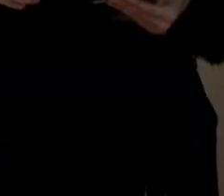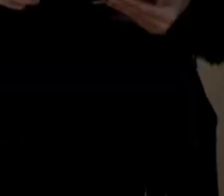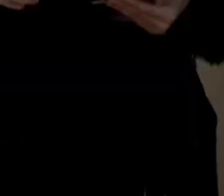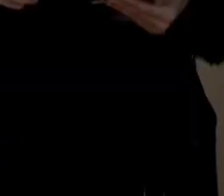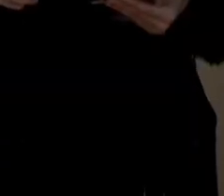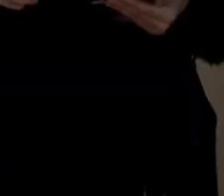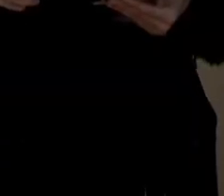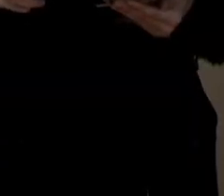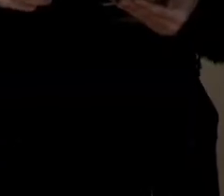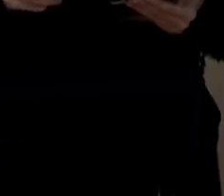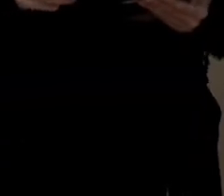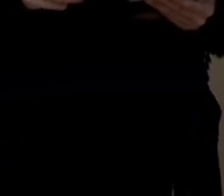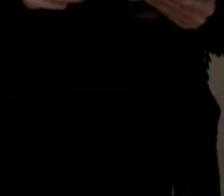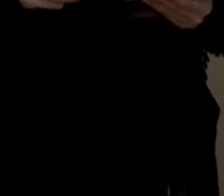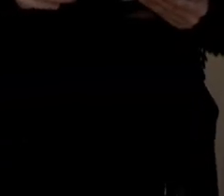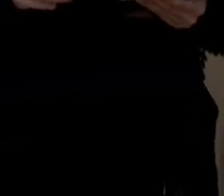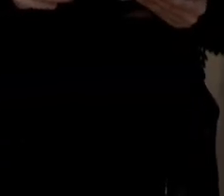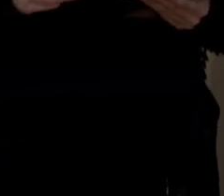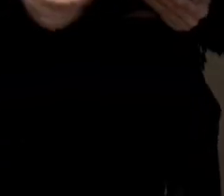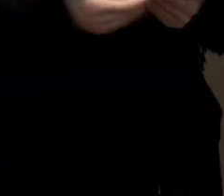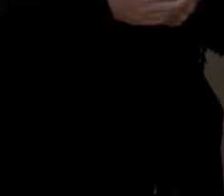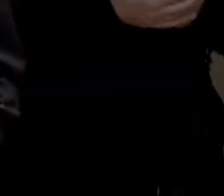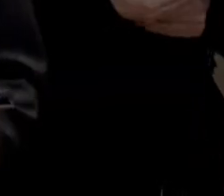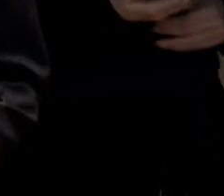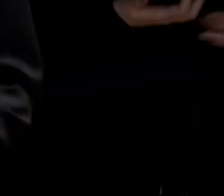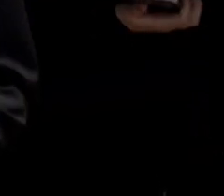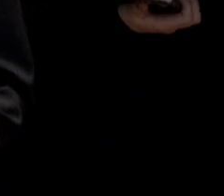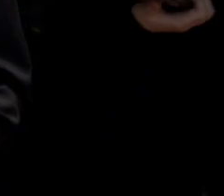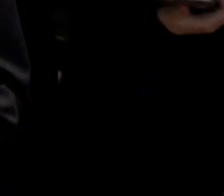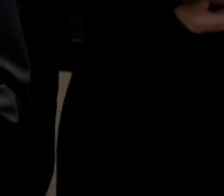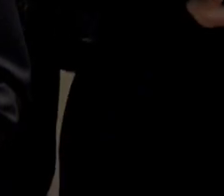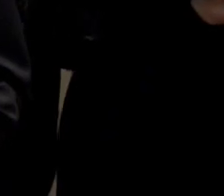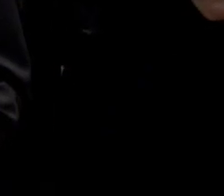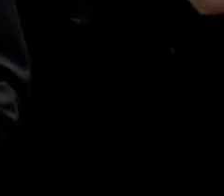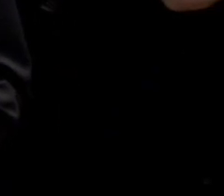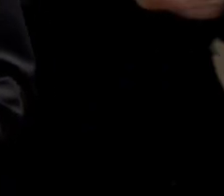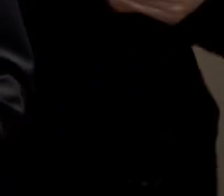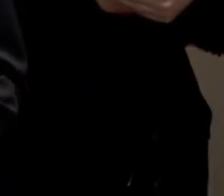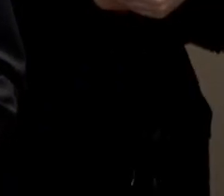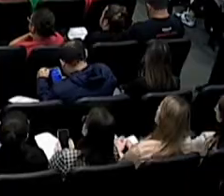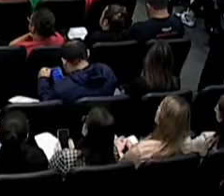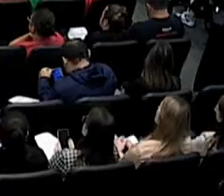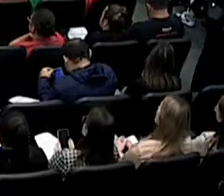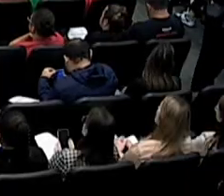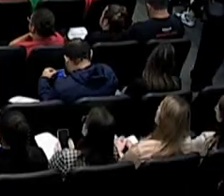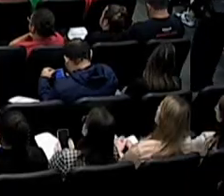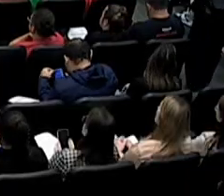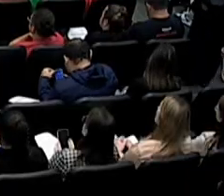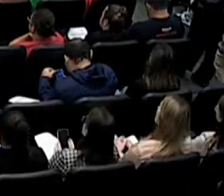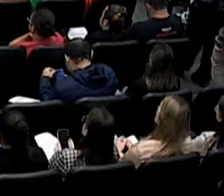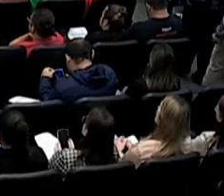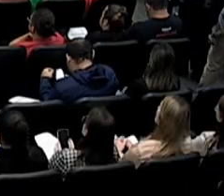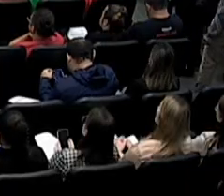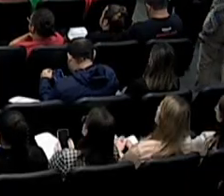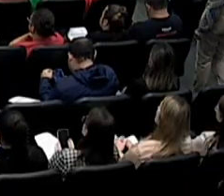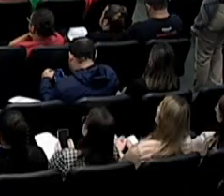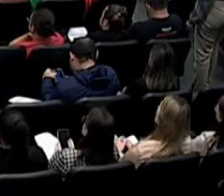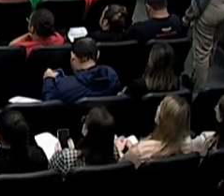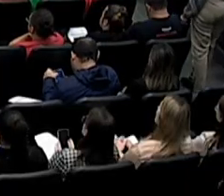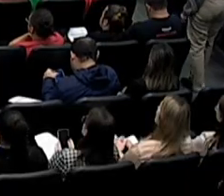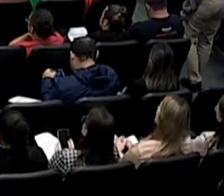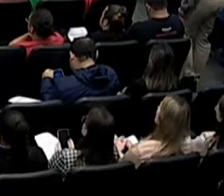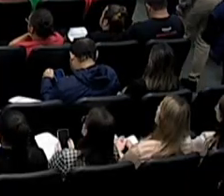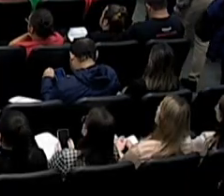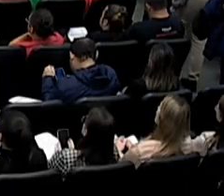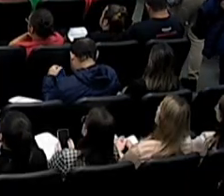Lineker, que foi lançada no álbum Índico Borboleta New, E o arranjo também é